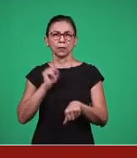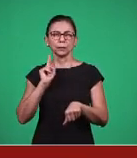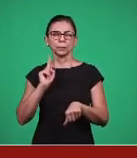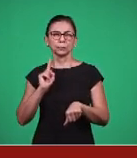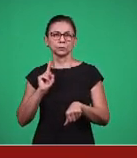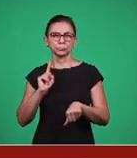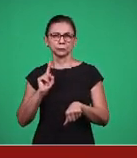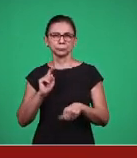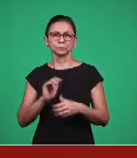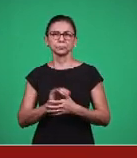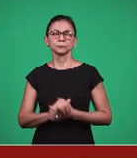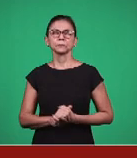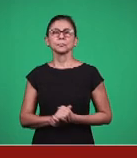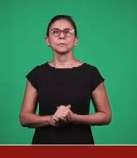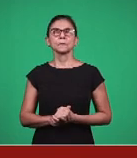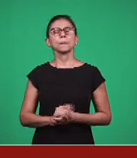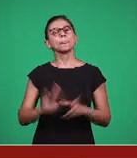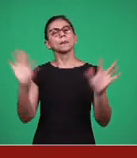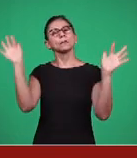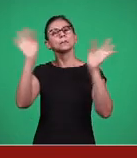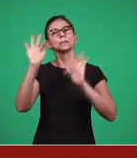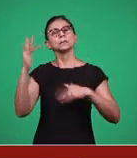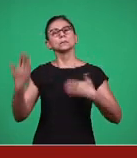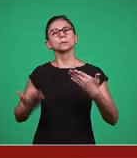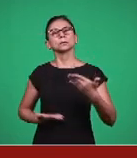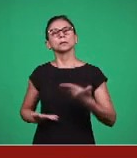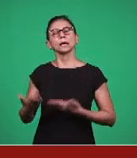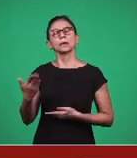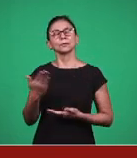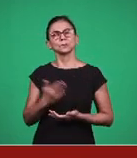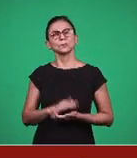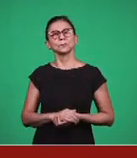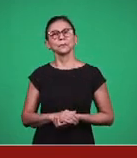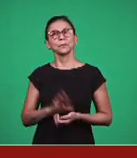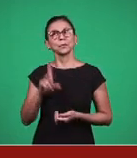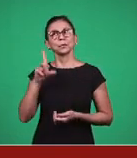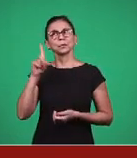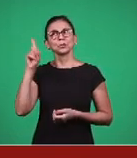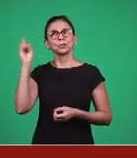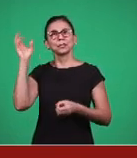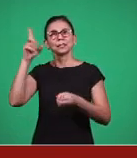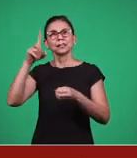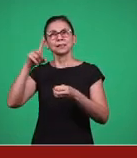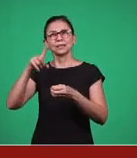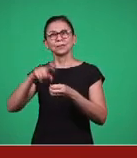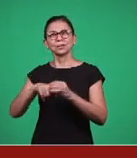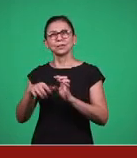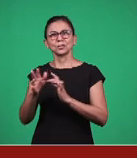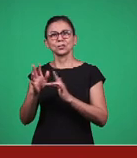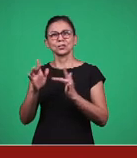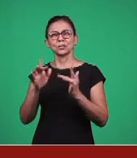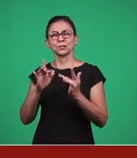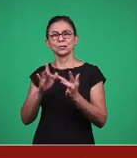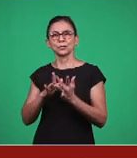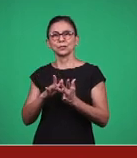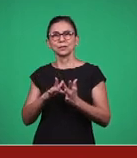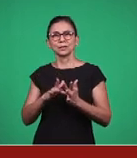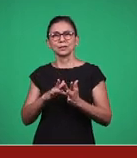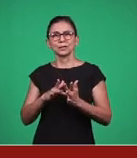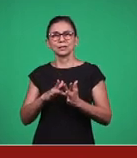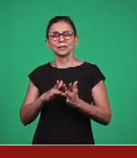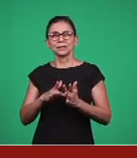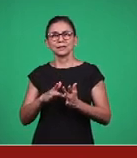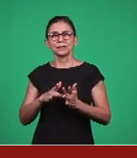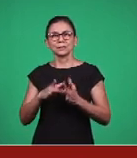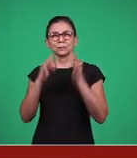Bem-aventurado aquele servo a quem o Senhor, quando vier, achar fazendo assim. E em verdade